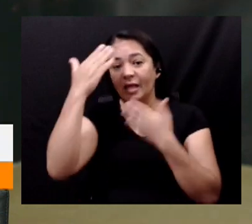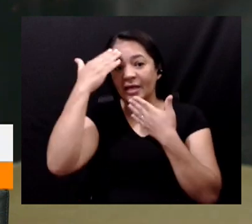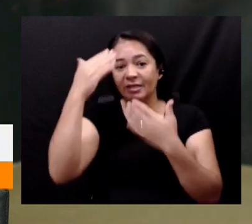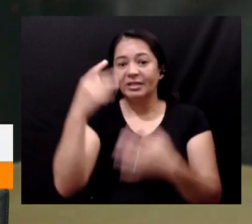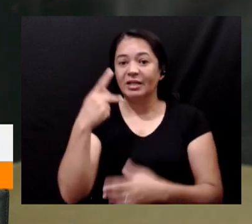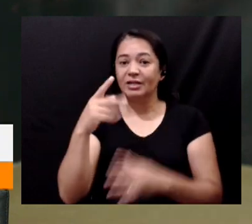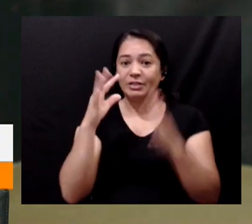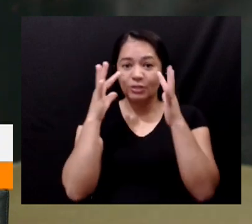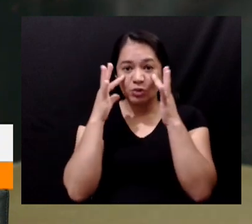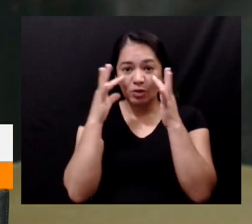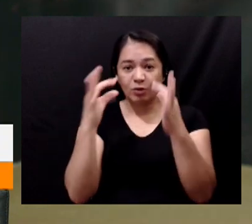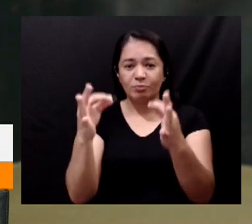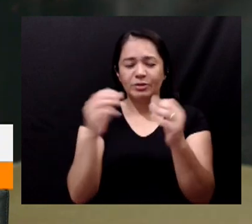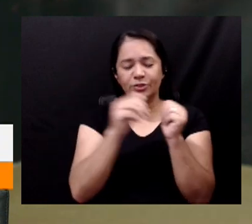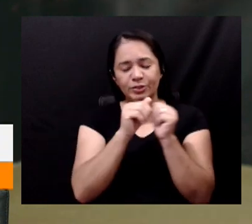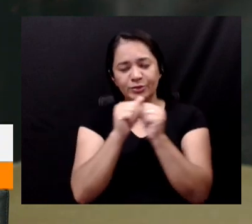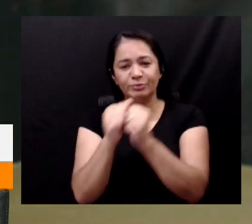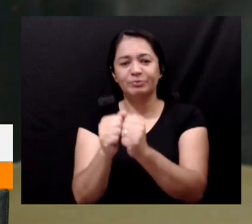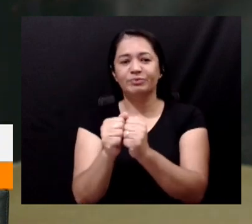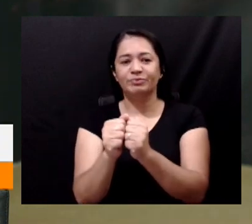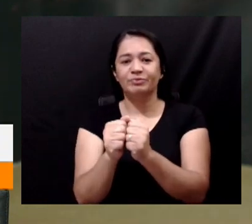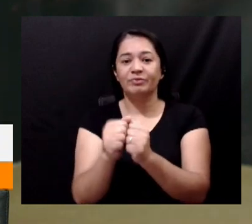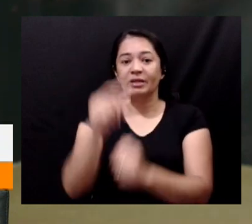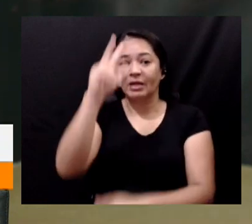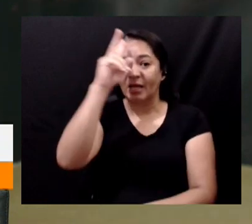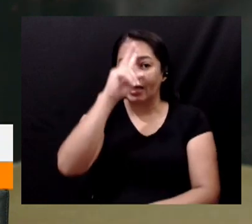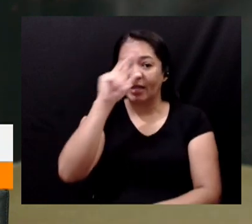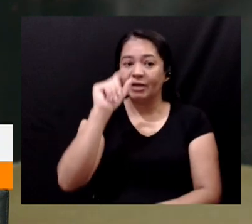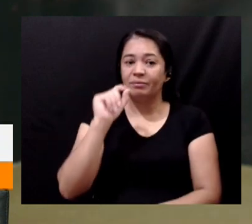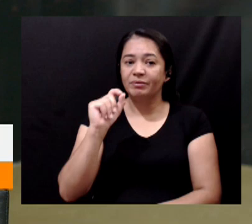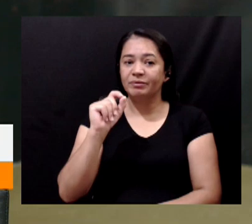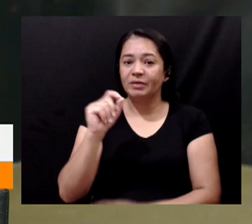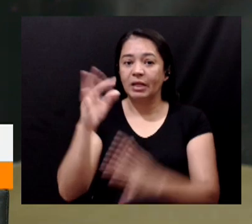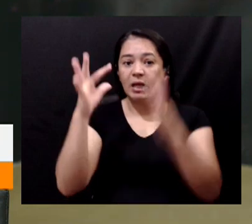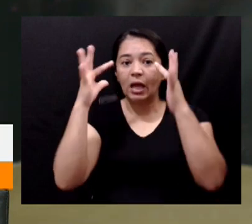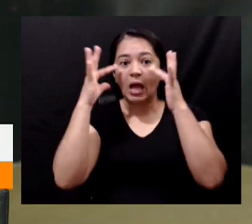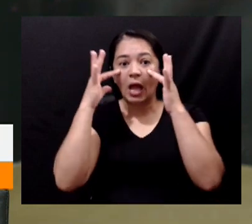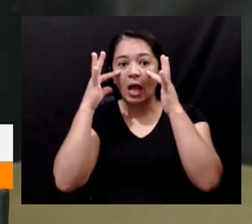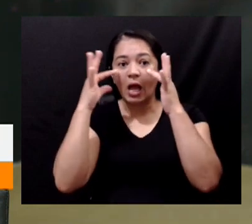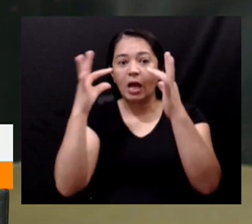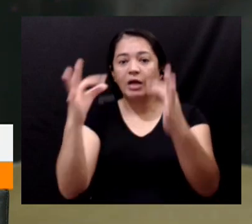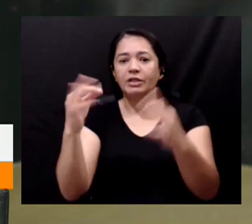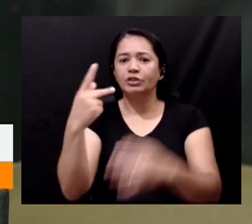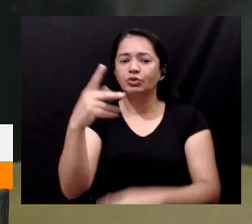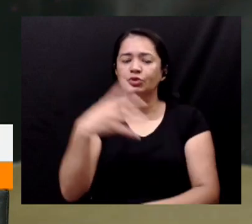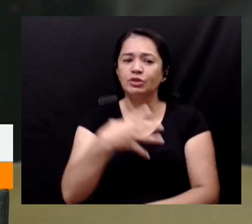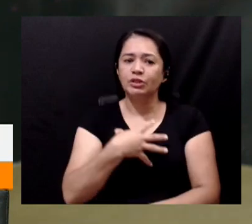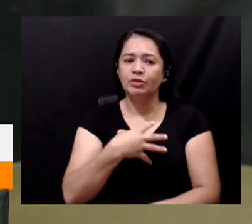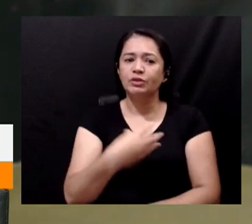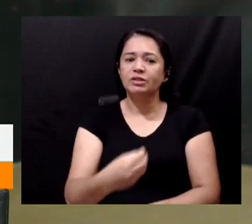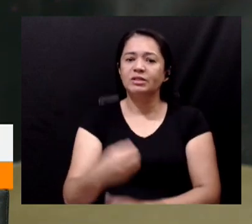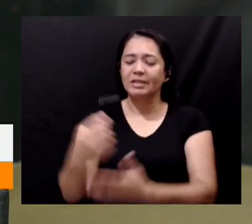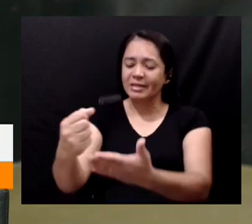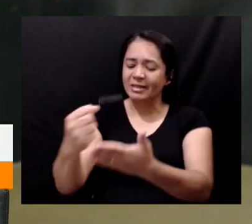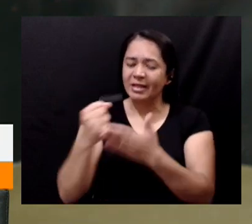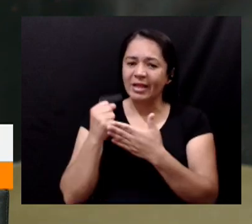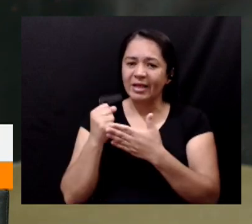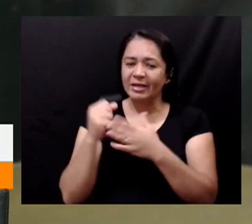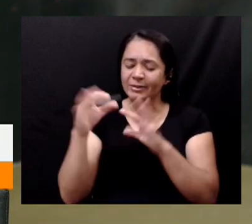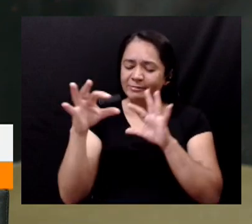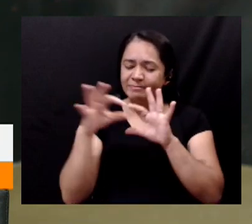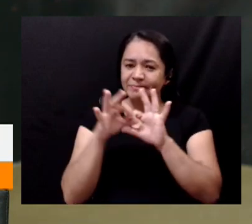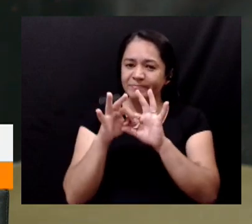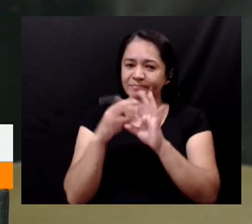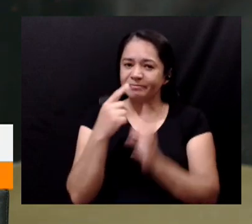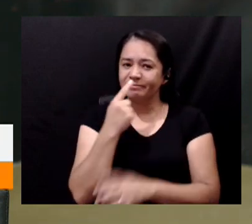sua companhia. Lembrando, né, preste atenção nos seus filhos, né, traga eles mais próximo de